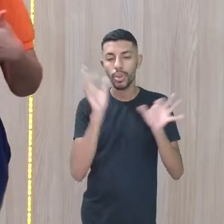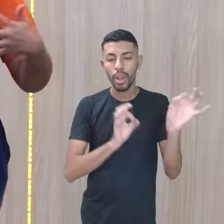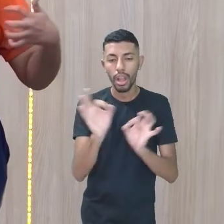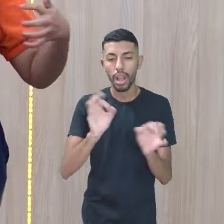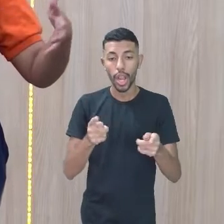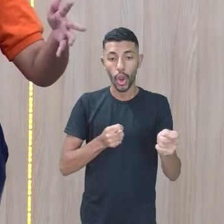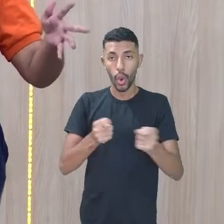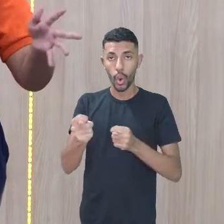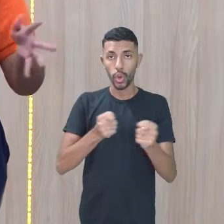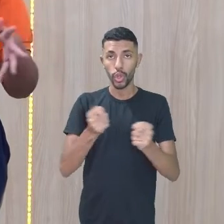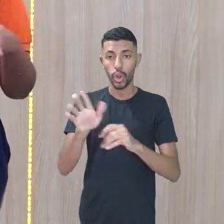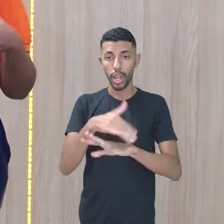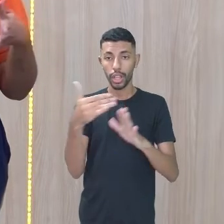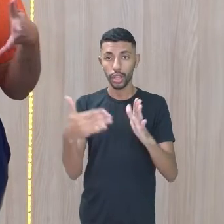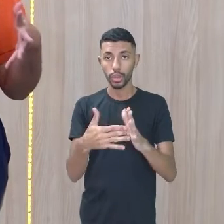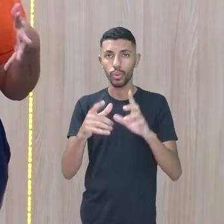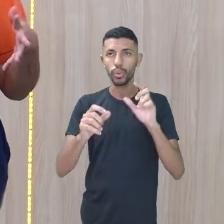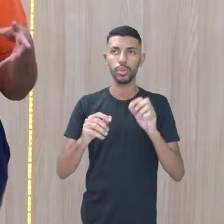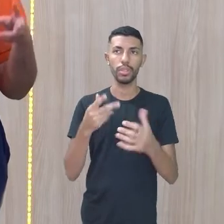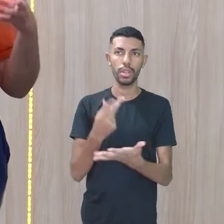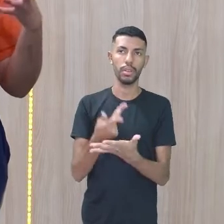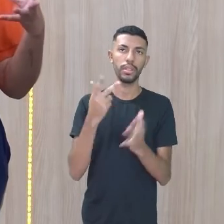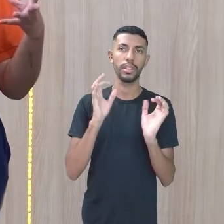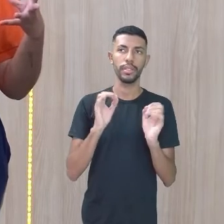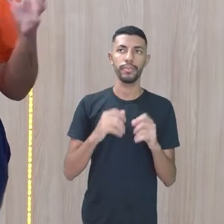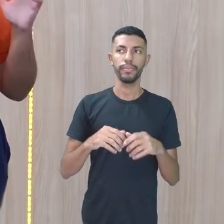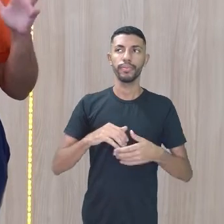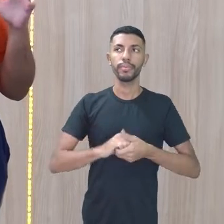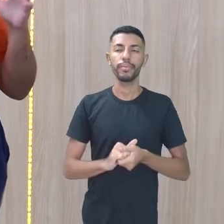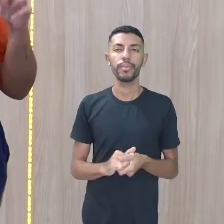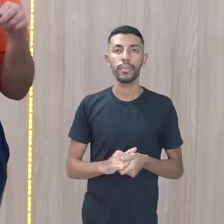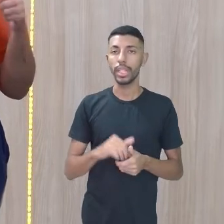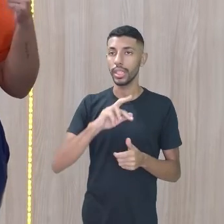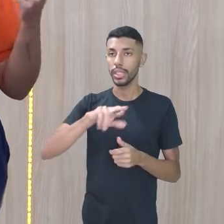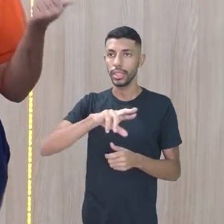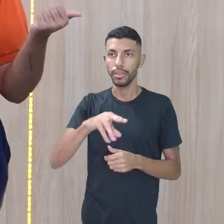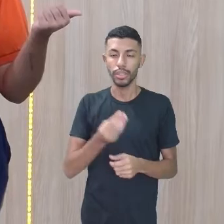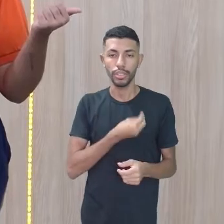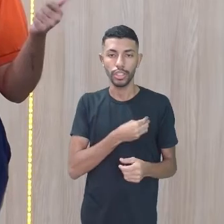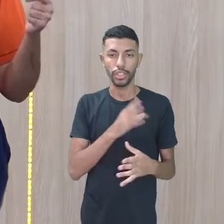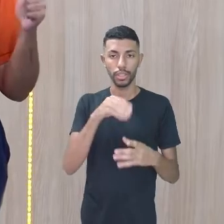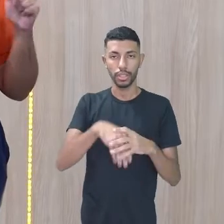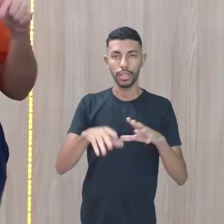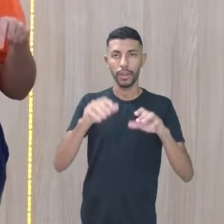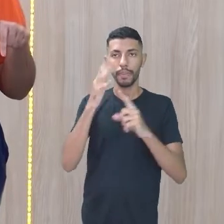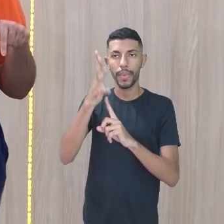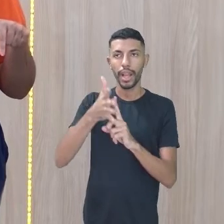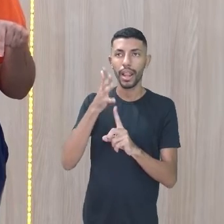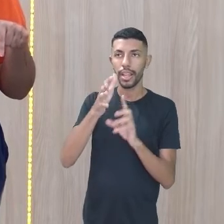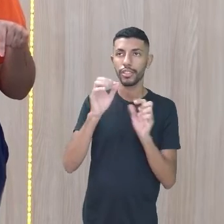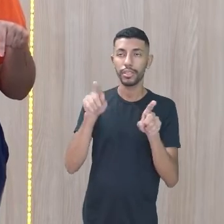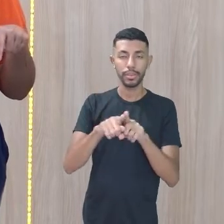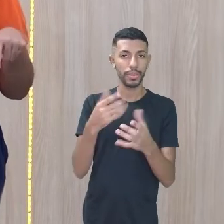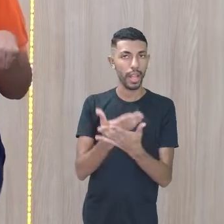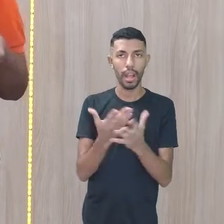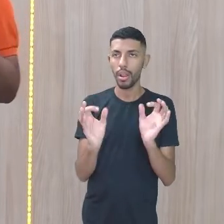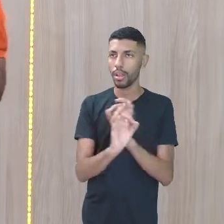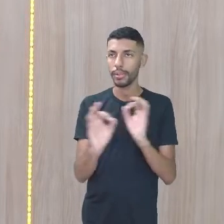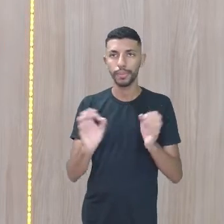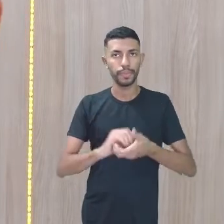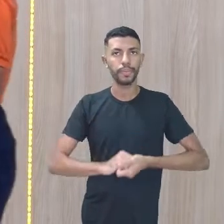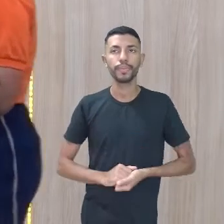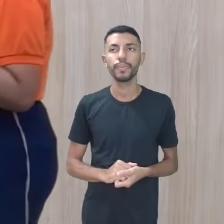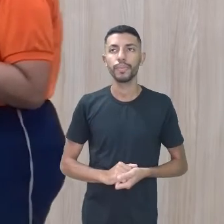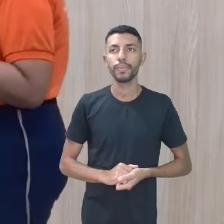Ele controla ali toda aquela situação. O moderador não está presente na palestra, nem na aula, tá